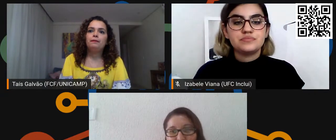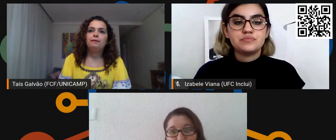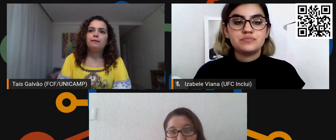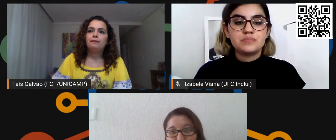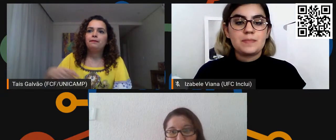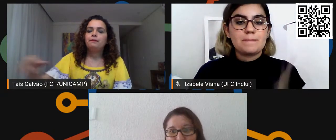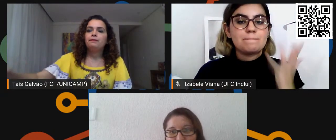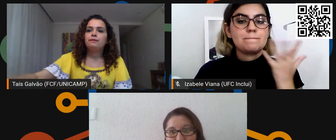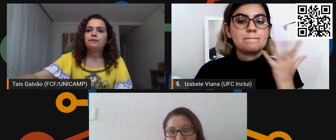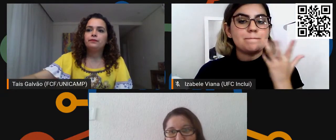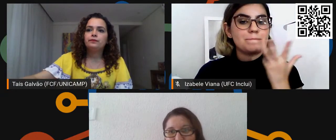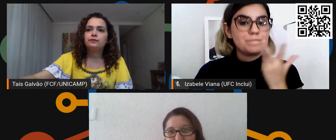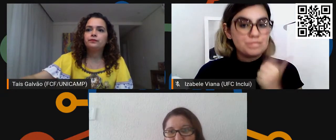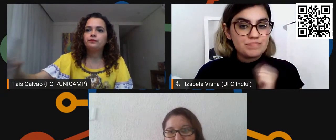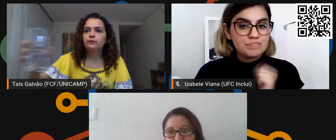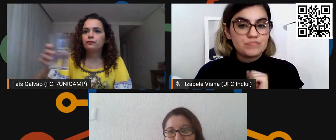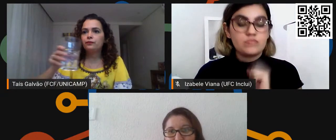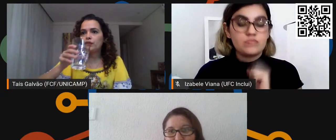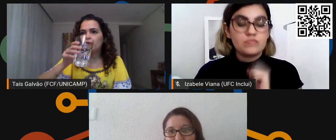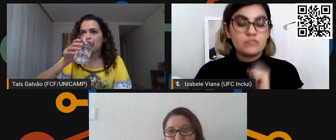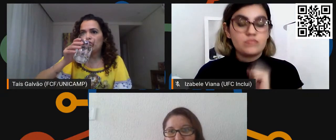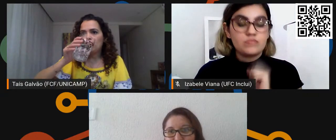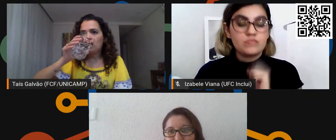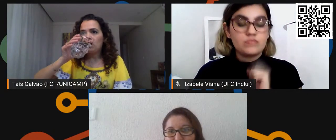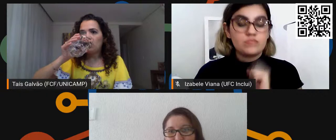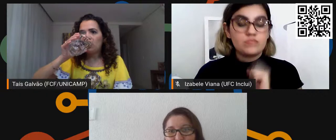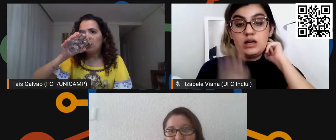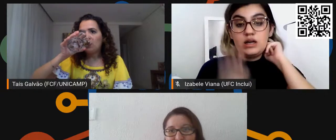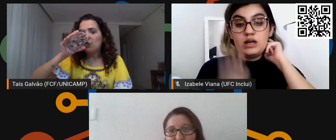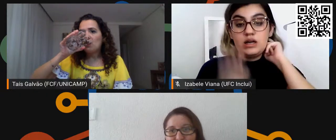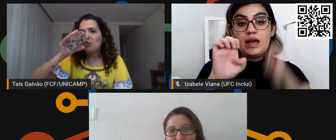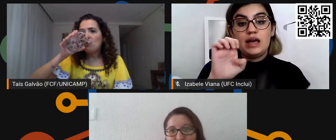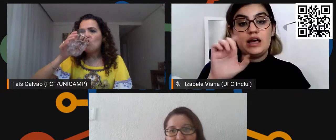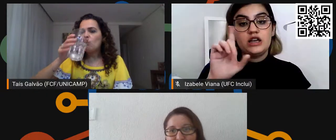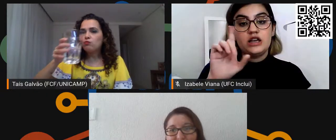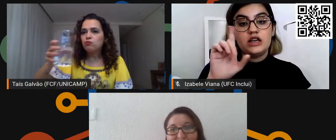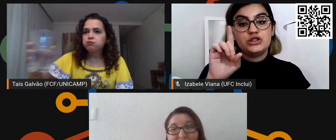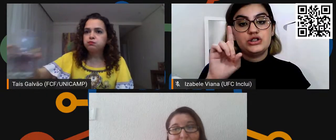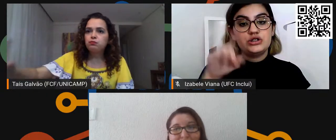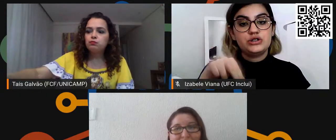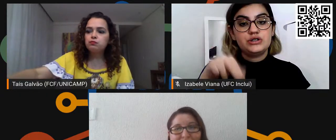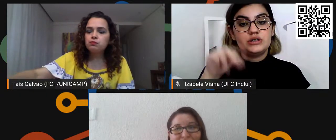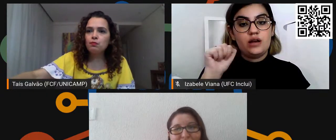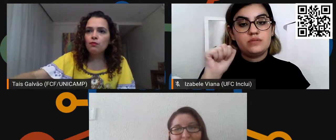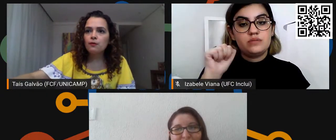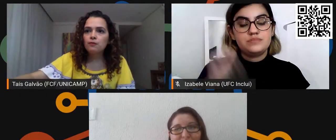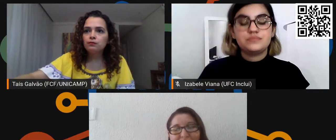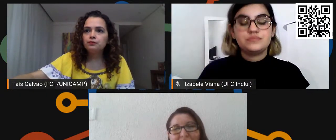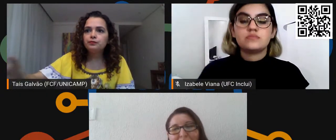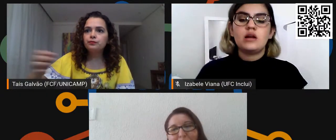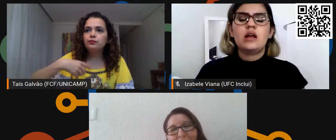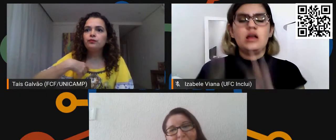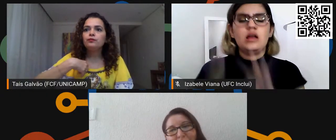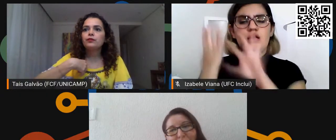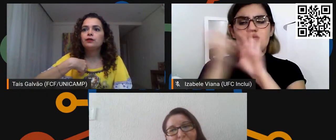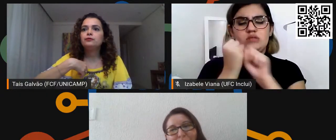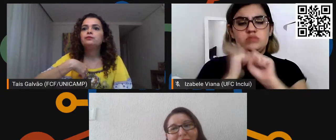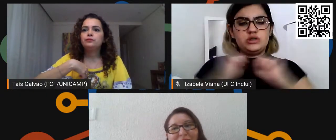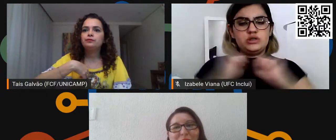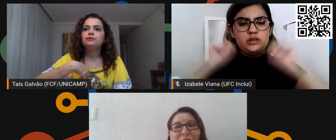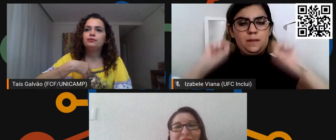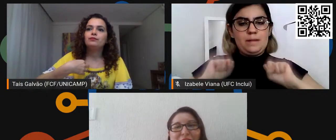Maravilha, professora. A próxima pergunta é da Edna. Ela diz, a revisão sistemática sempre na